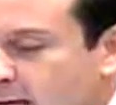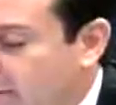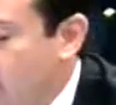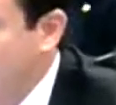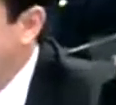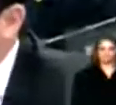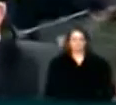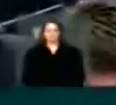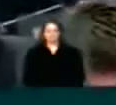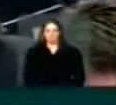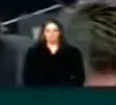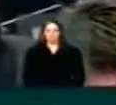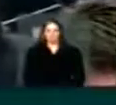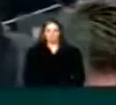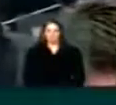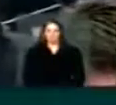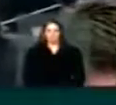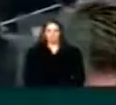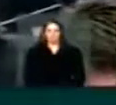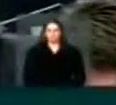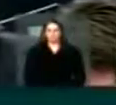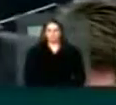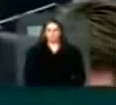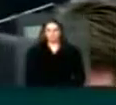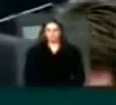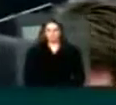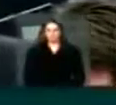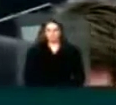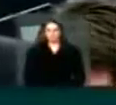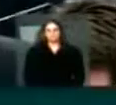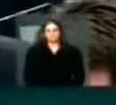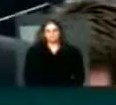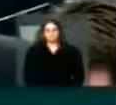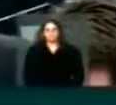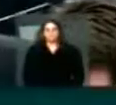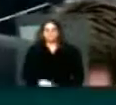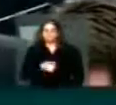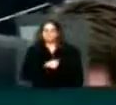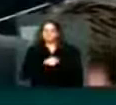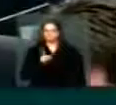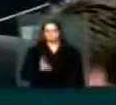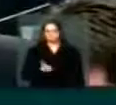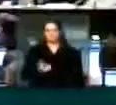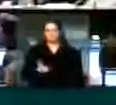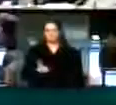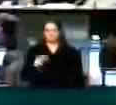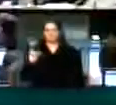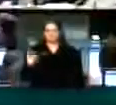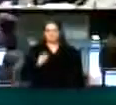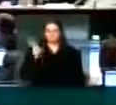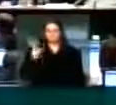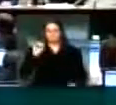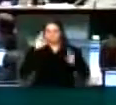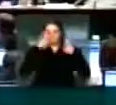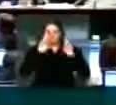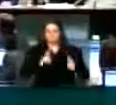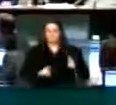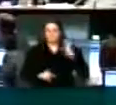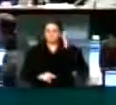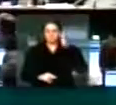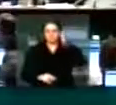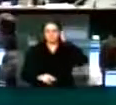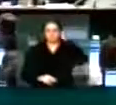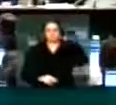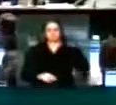que vossa excelência não perde de maneira alguma autoridade para presidir esta casa não